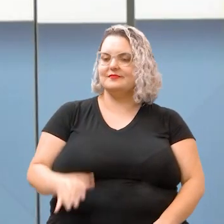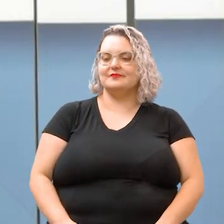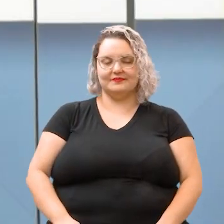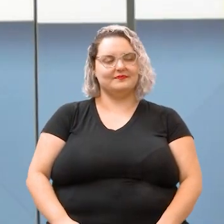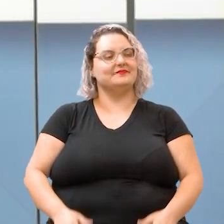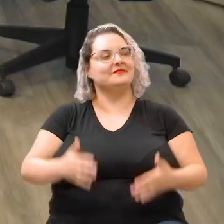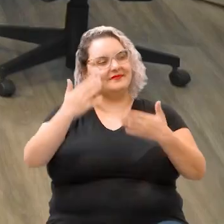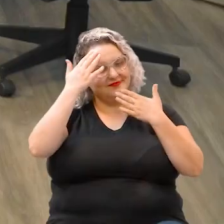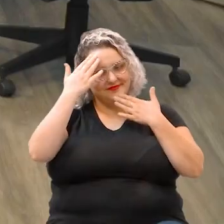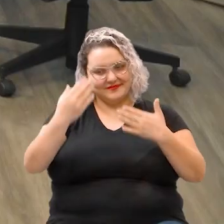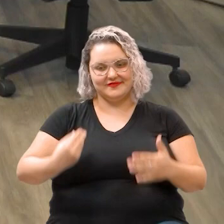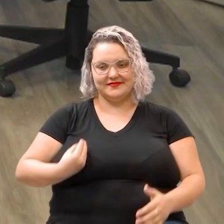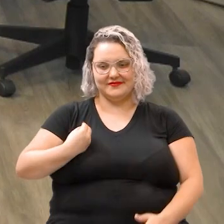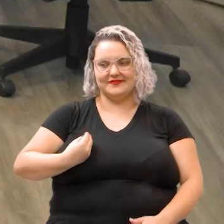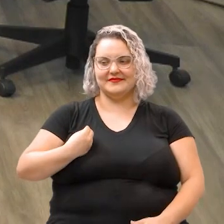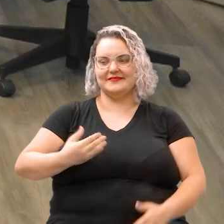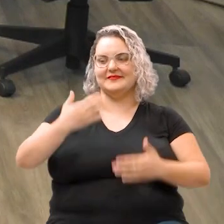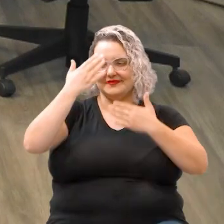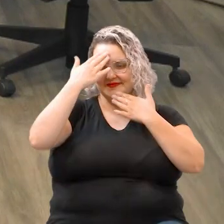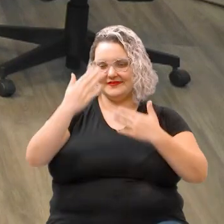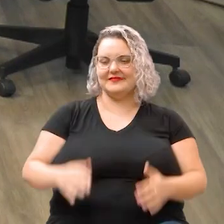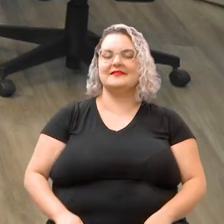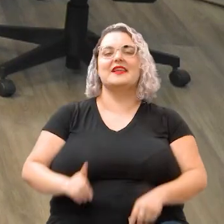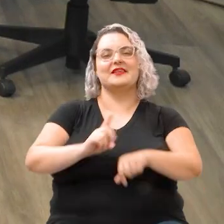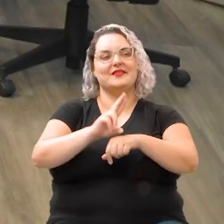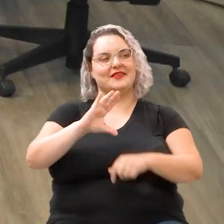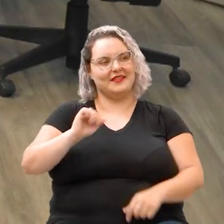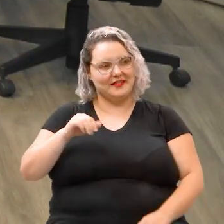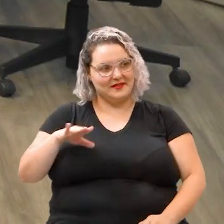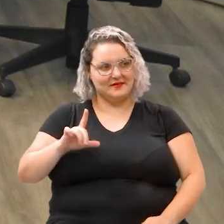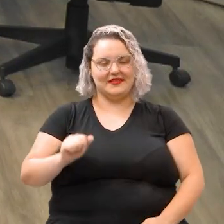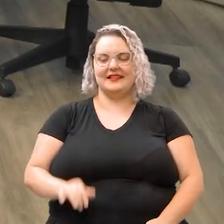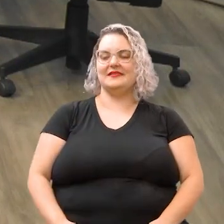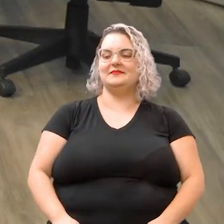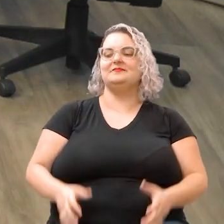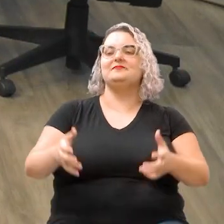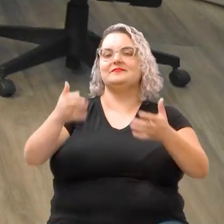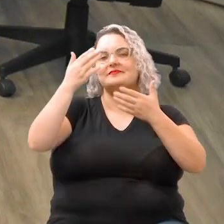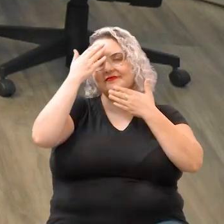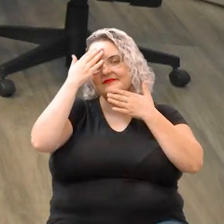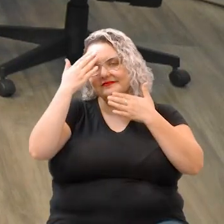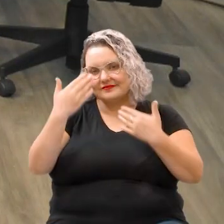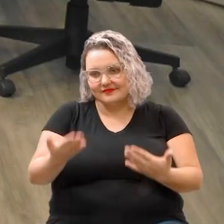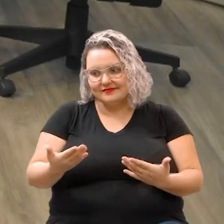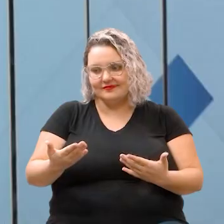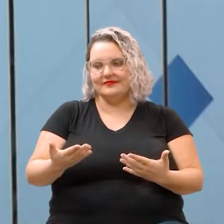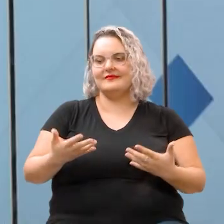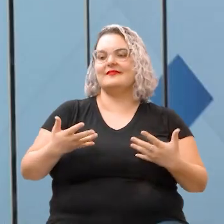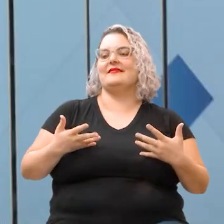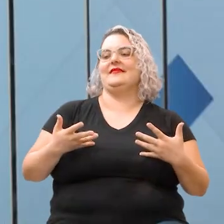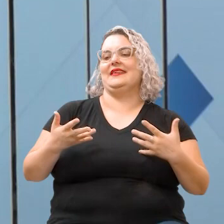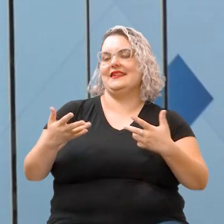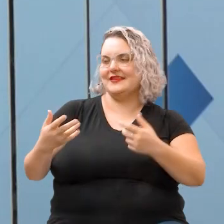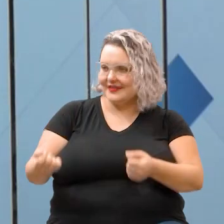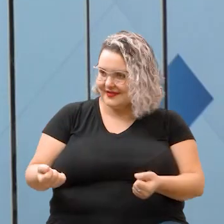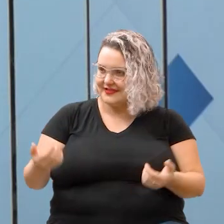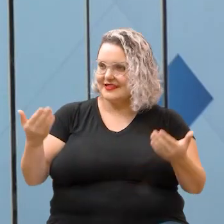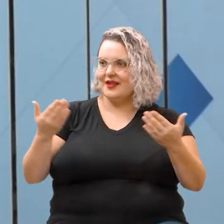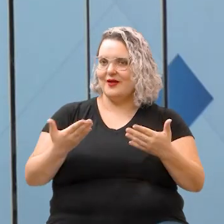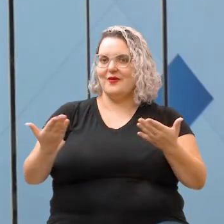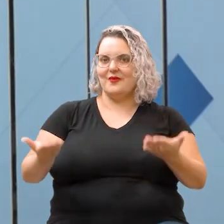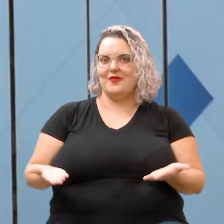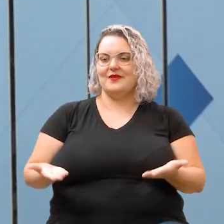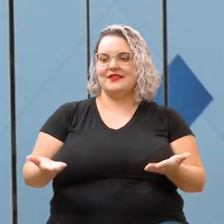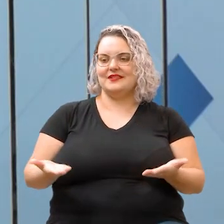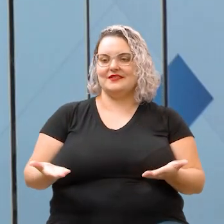interessante. Obrigada pela presença, viu, Obrigado. vereador? Doutora Camila. Eu gostaria de agradecer o convite de estar aqui